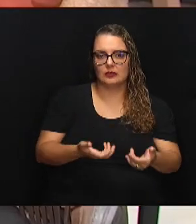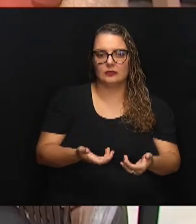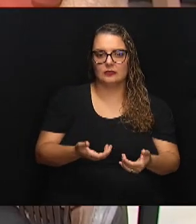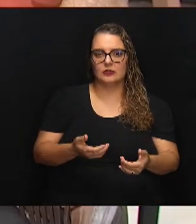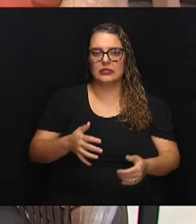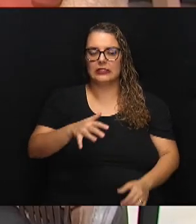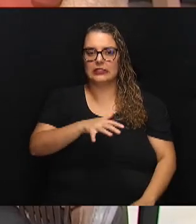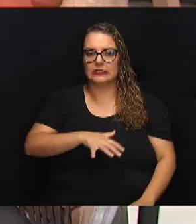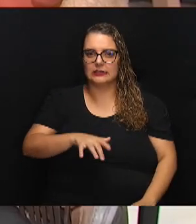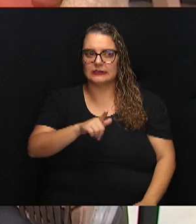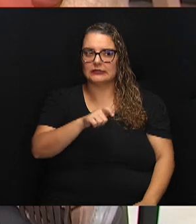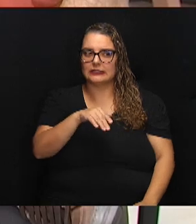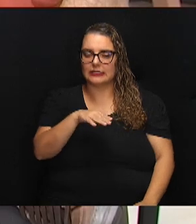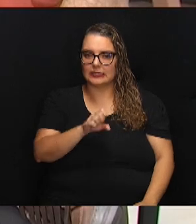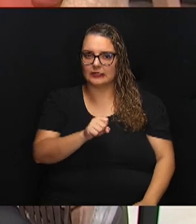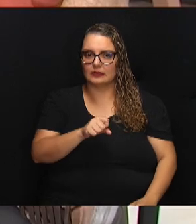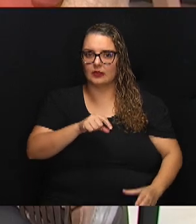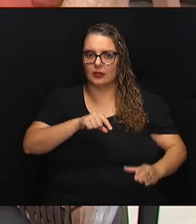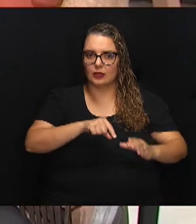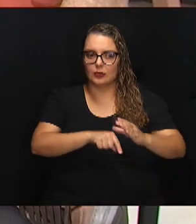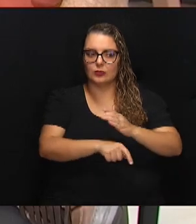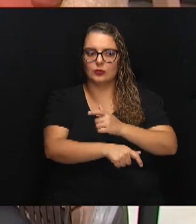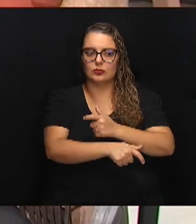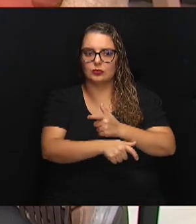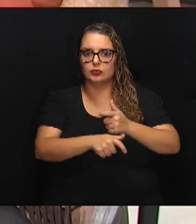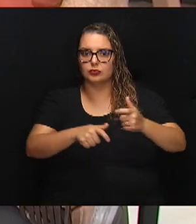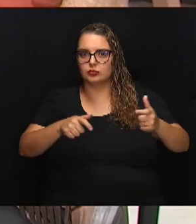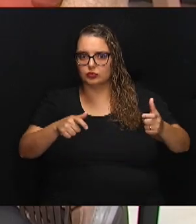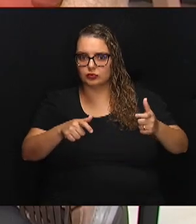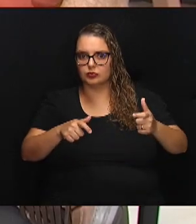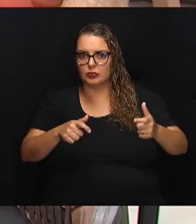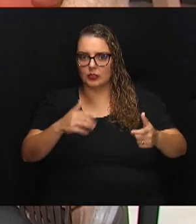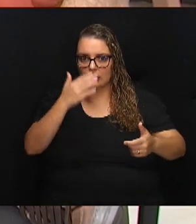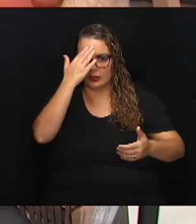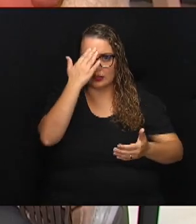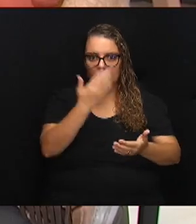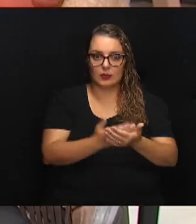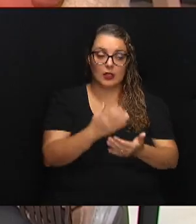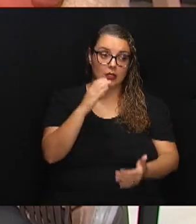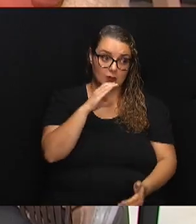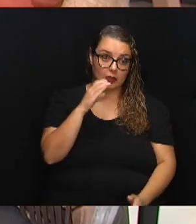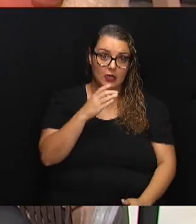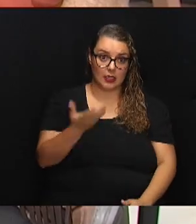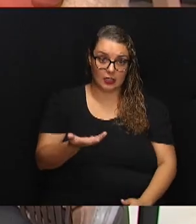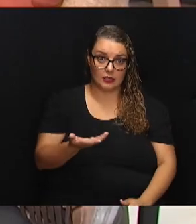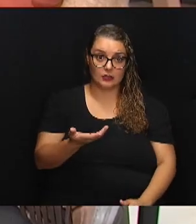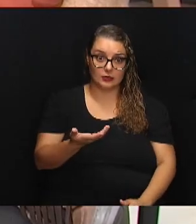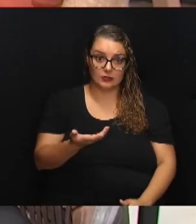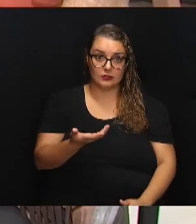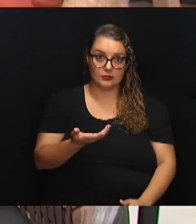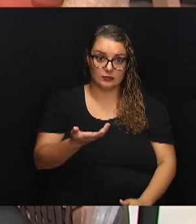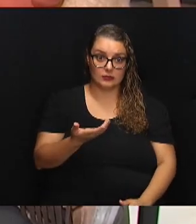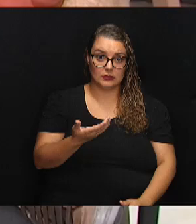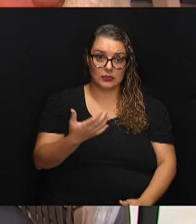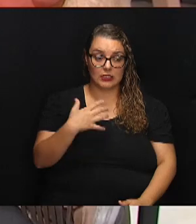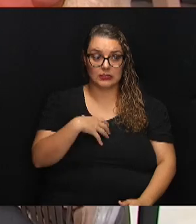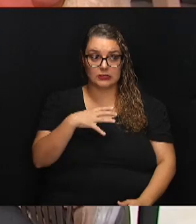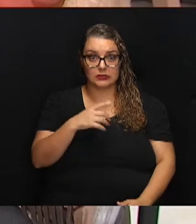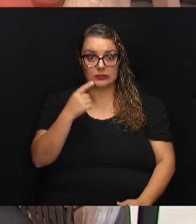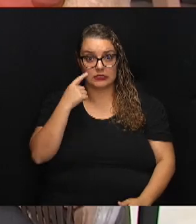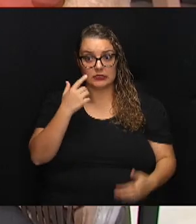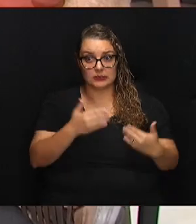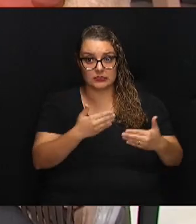mercado de games foi avançando de uma forma, eu acredito que até rápida, né? E veio nessa